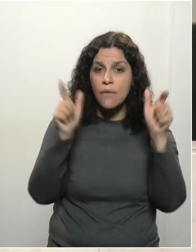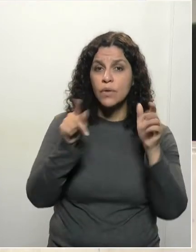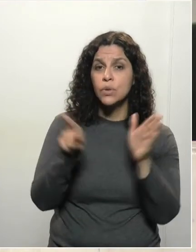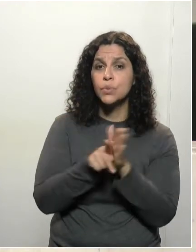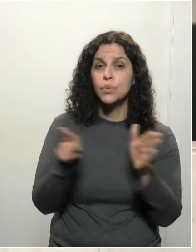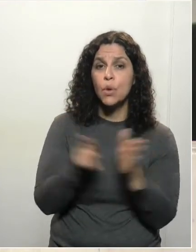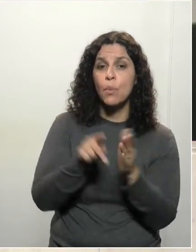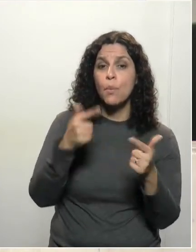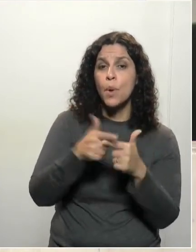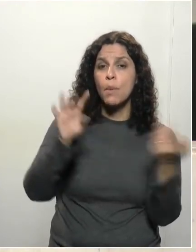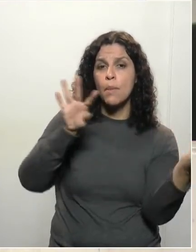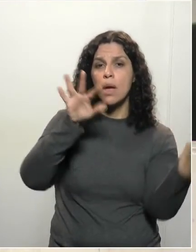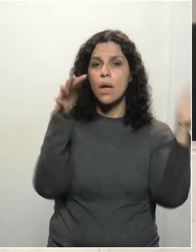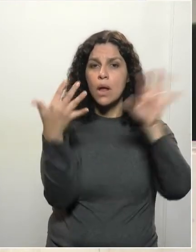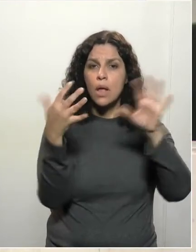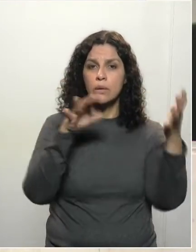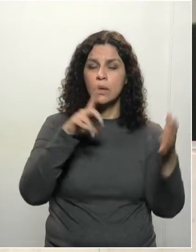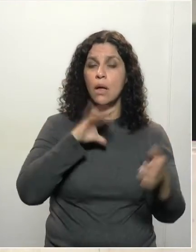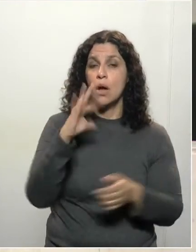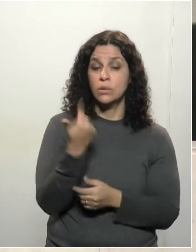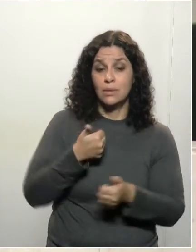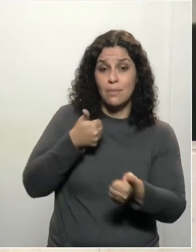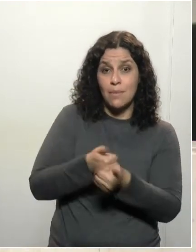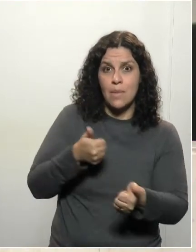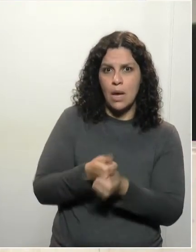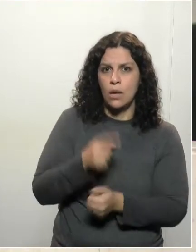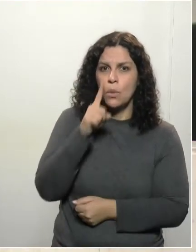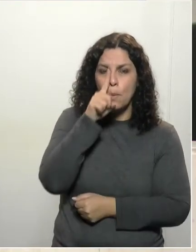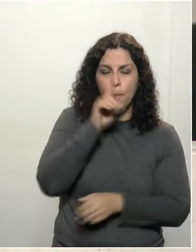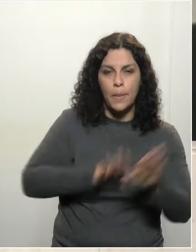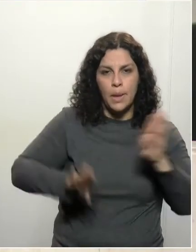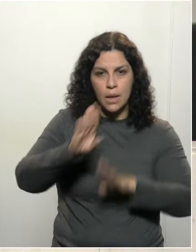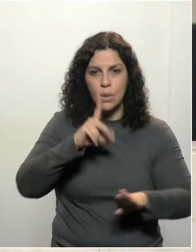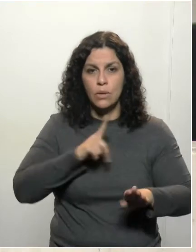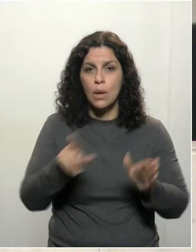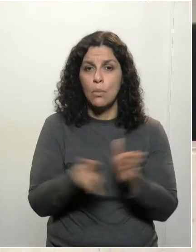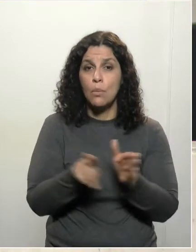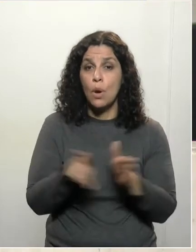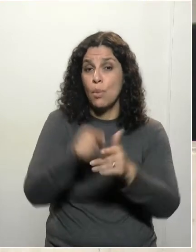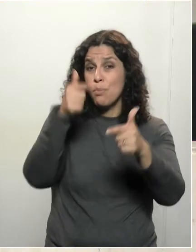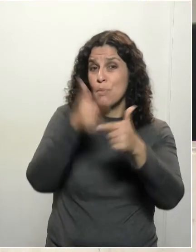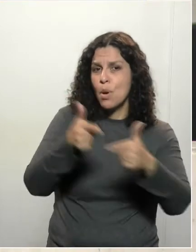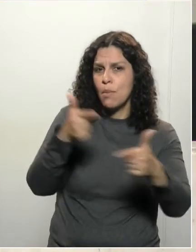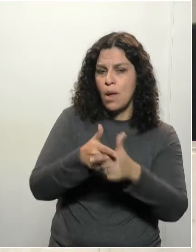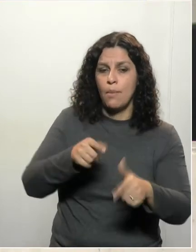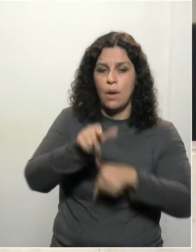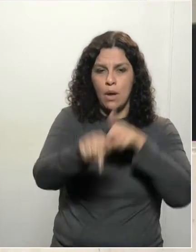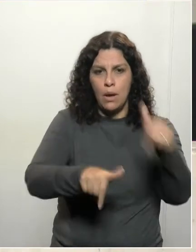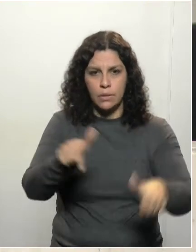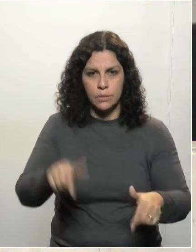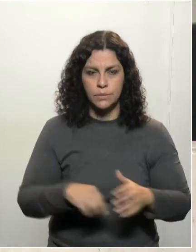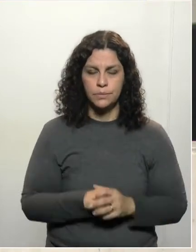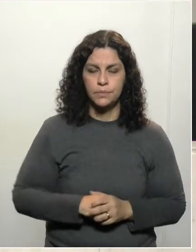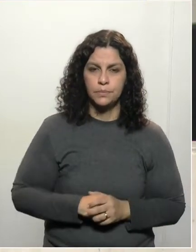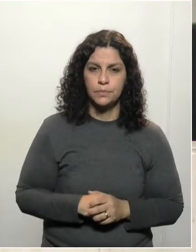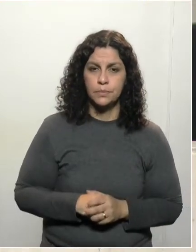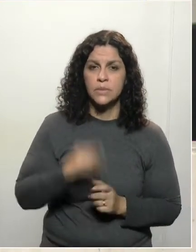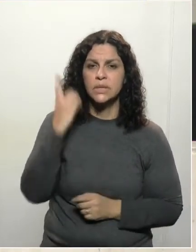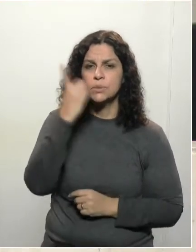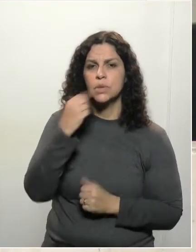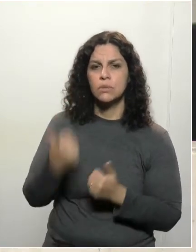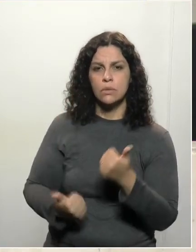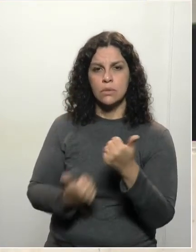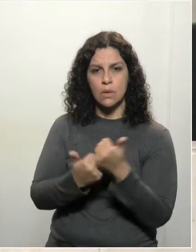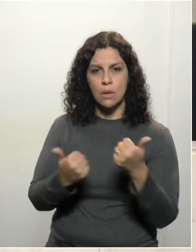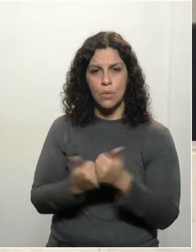eventos climáticos e meteorológicos extremos com potencial de impacto à população. Deputados que